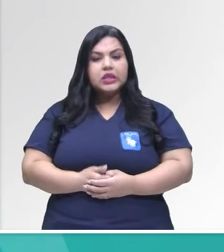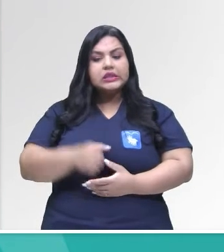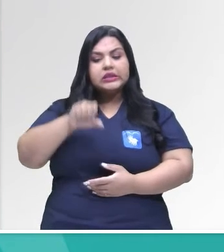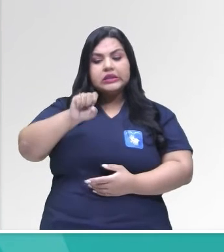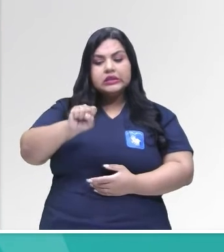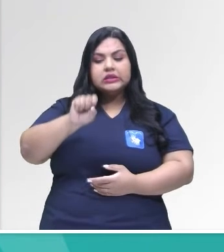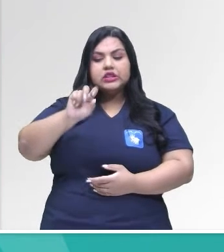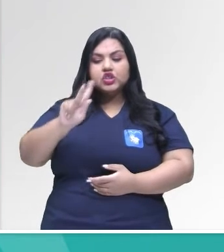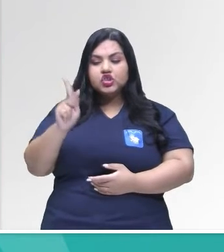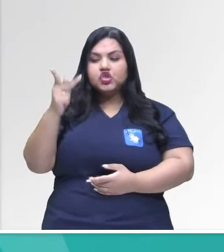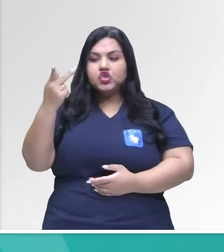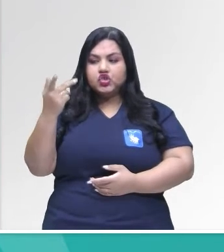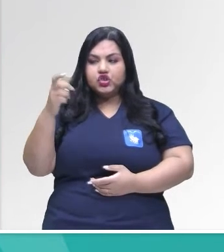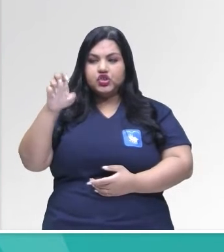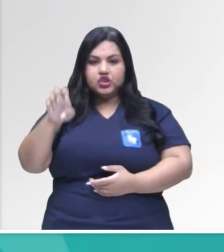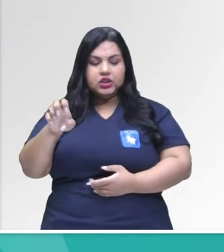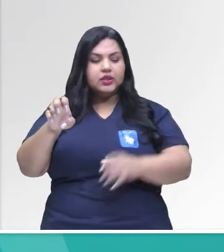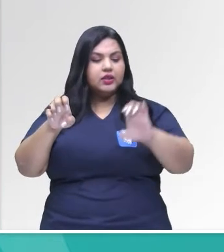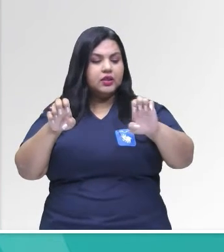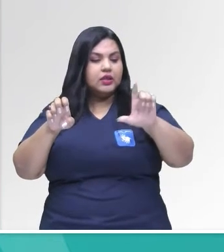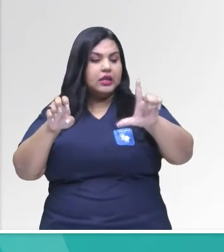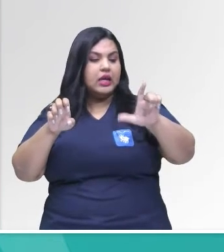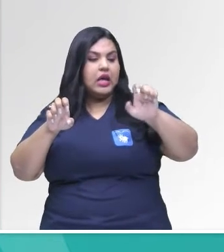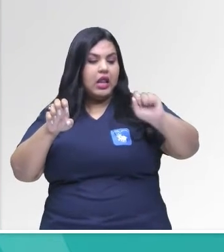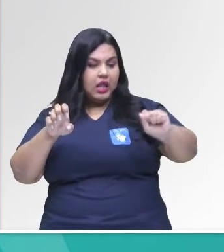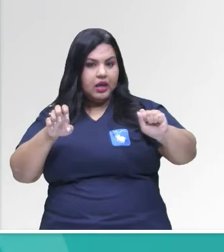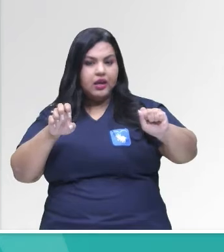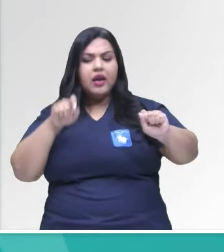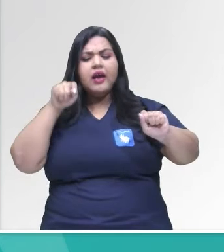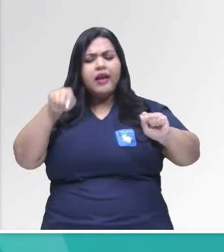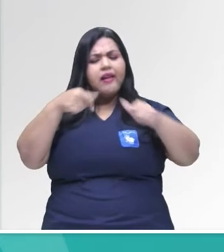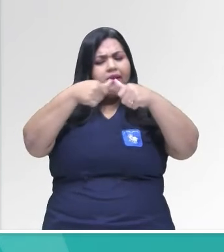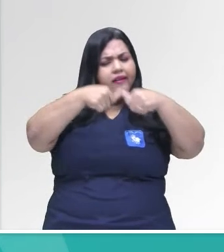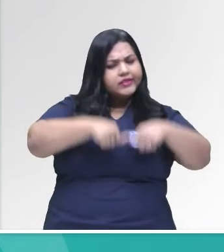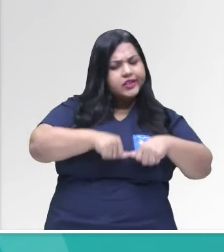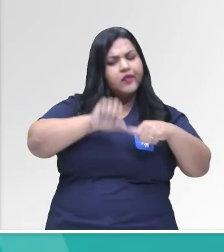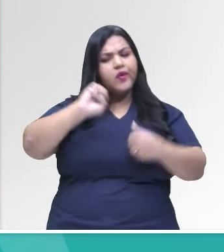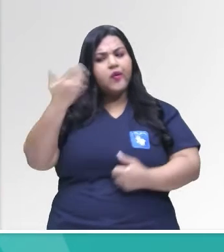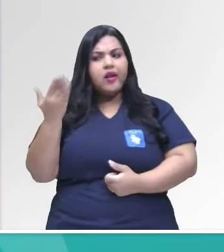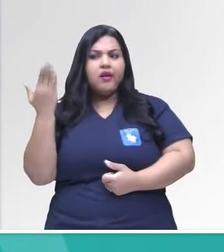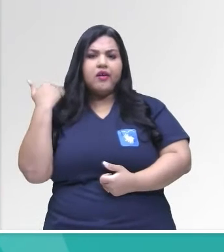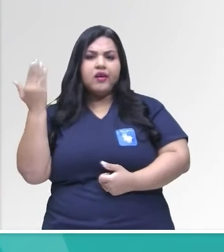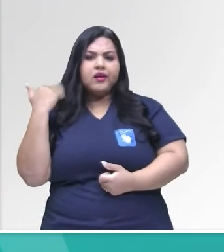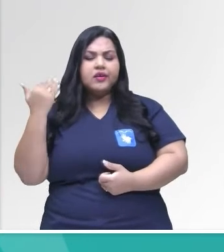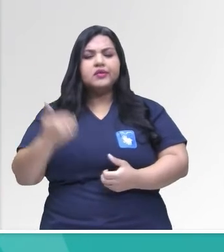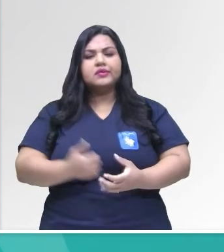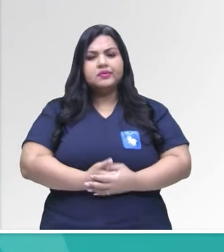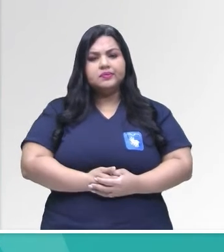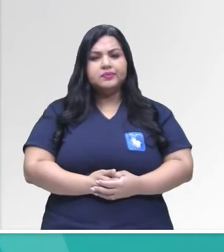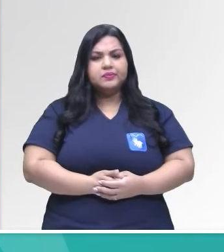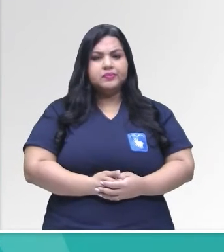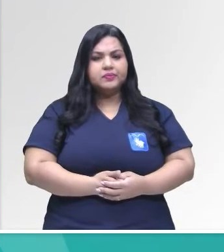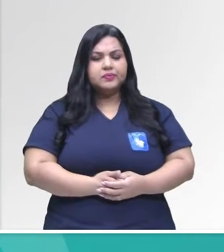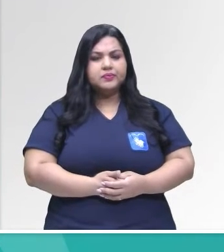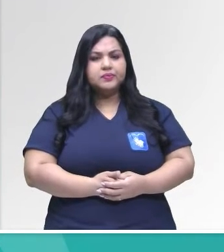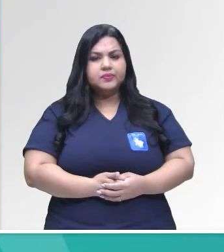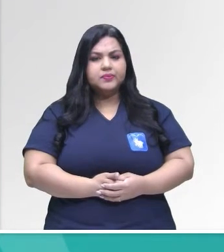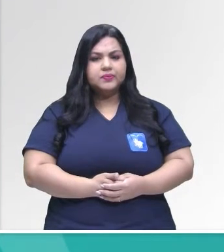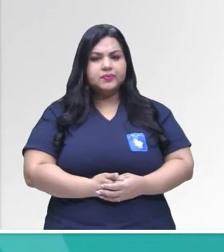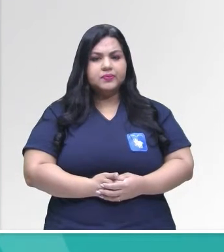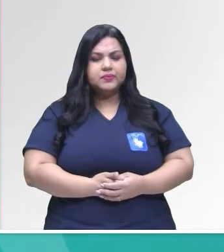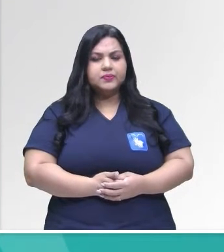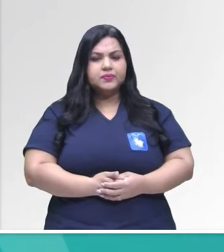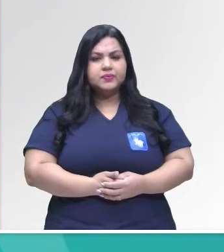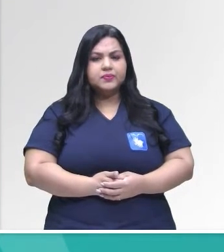Ela era ou ela estava. I was, he was, she was, it was,